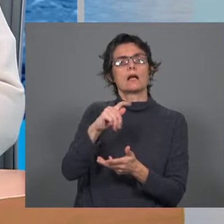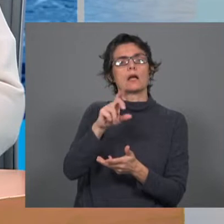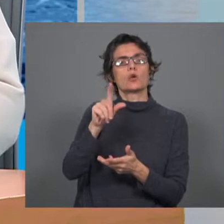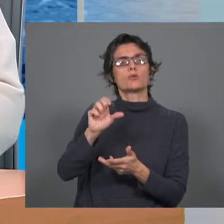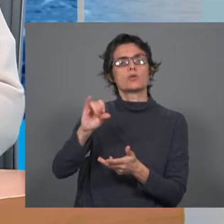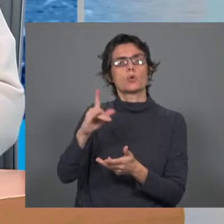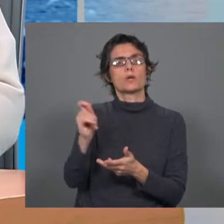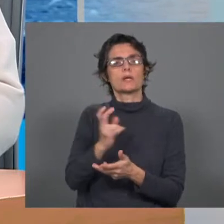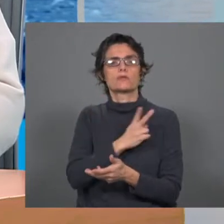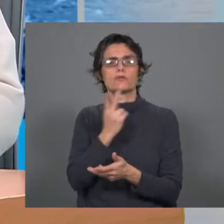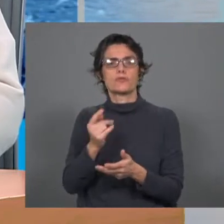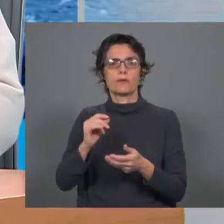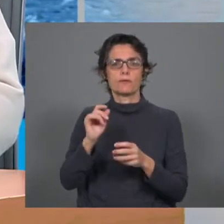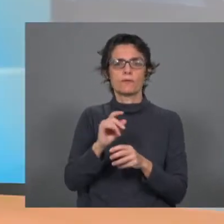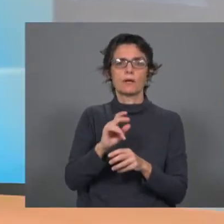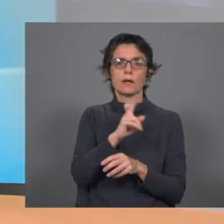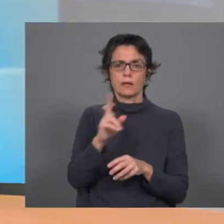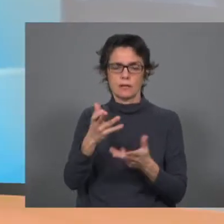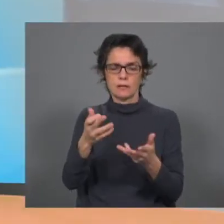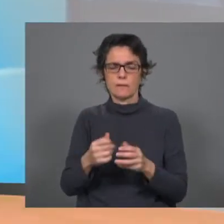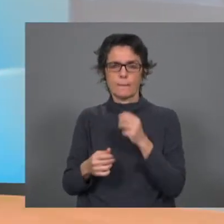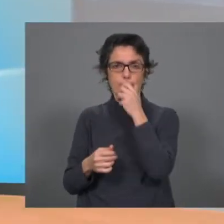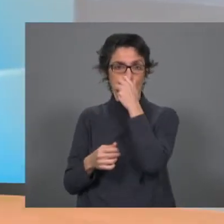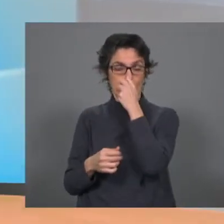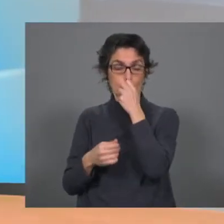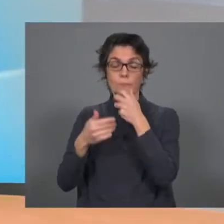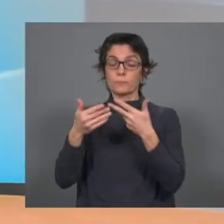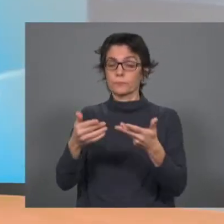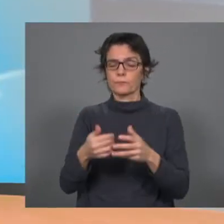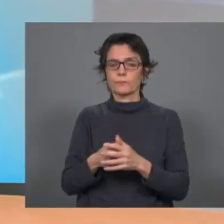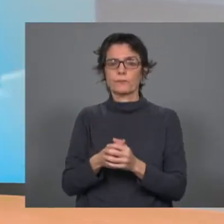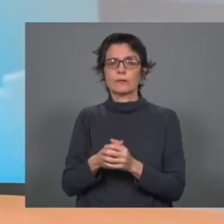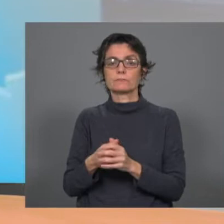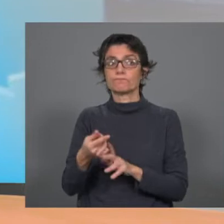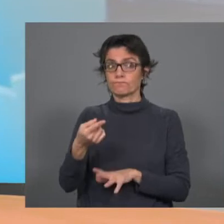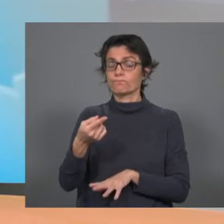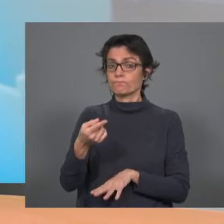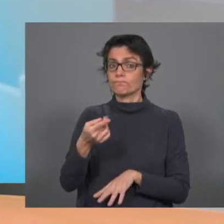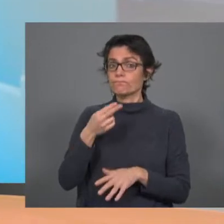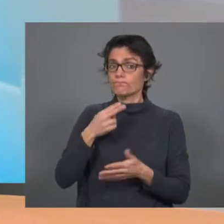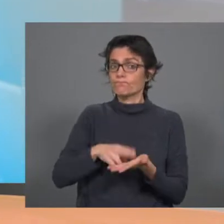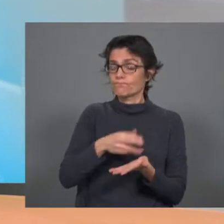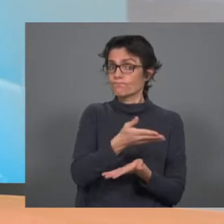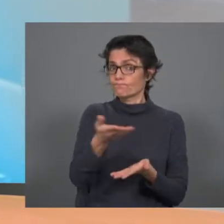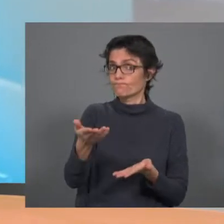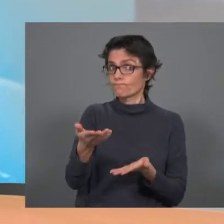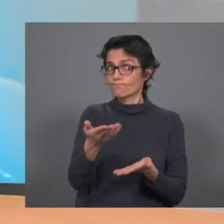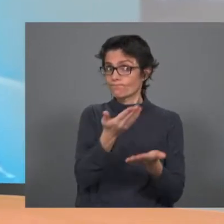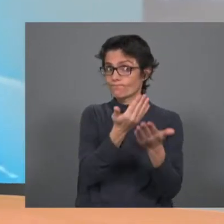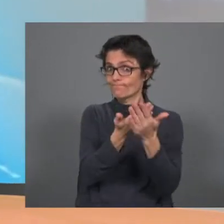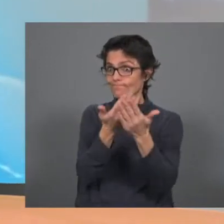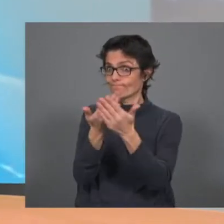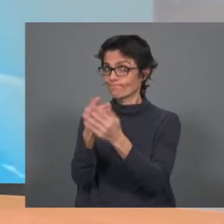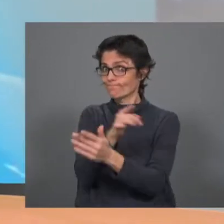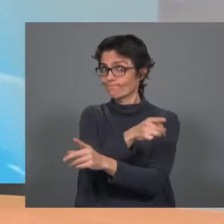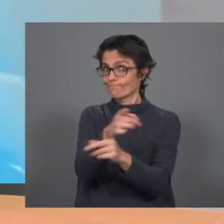tarde. Olá. Na verdade, parece que temos nos deparado com algum